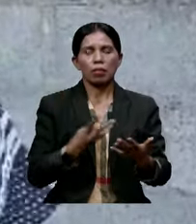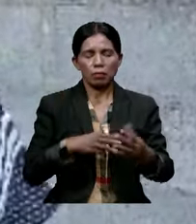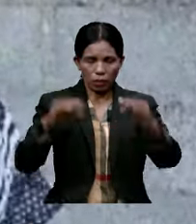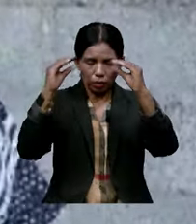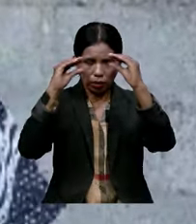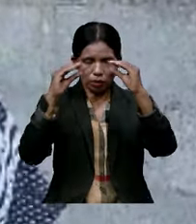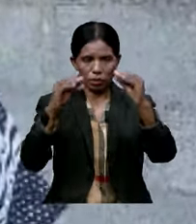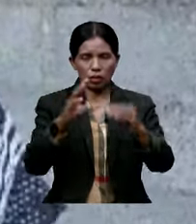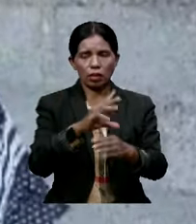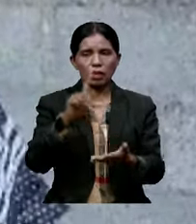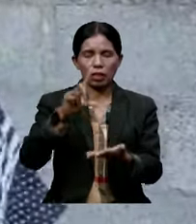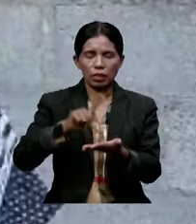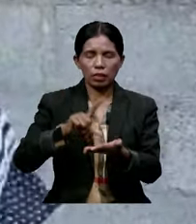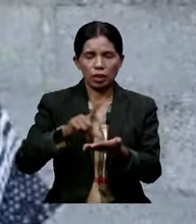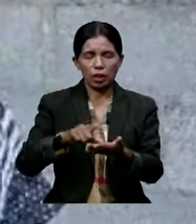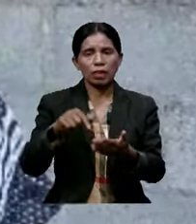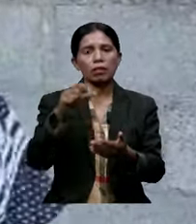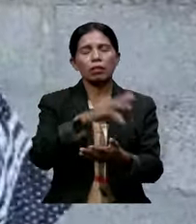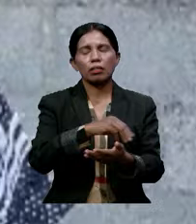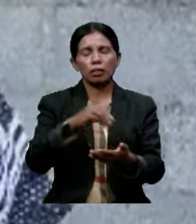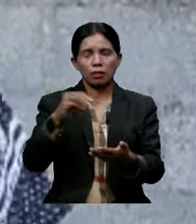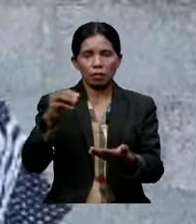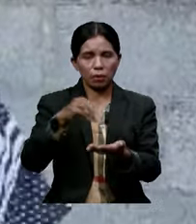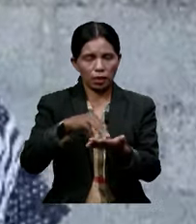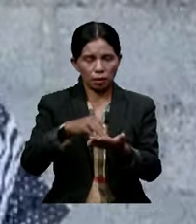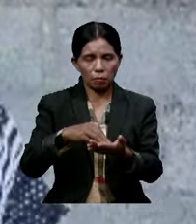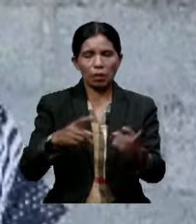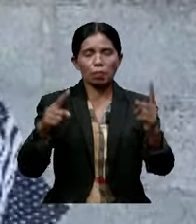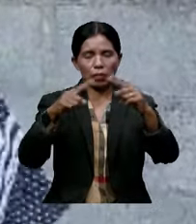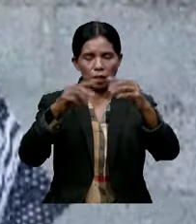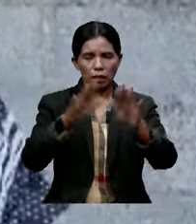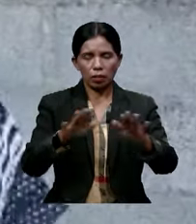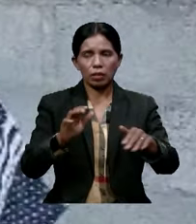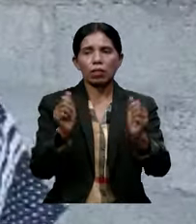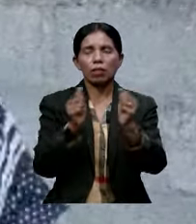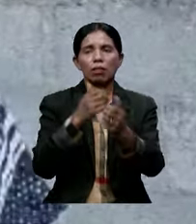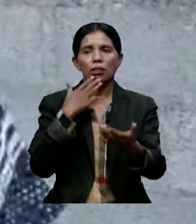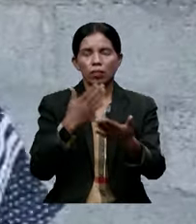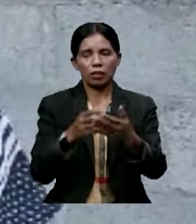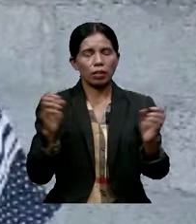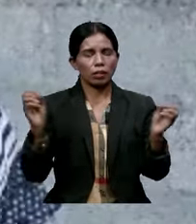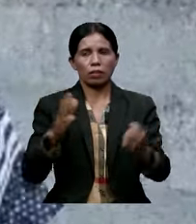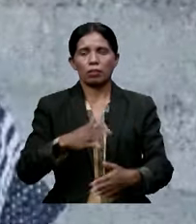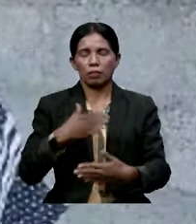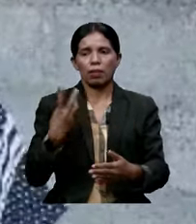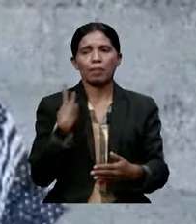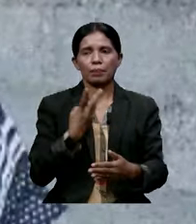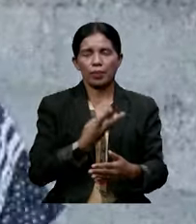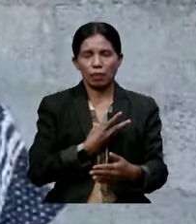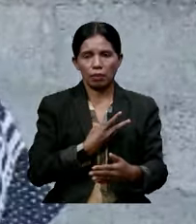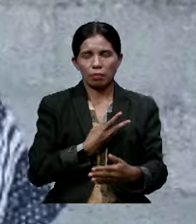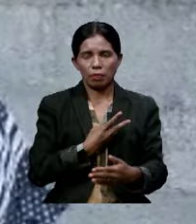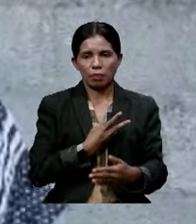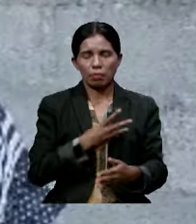hanuring lição ida né balabar sira rodia ida né makladung satisfaz halo menos